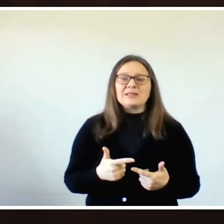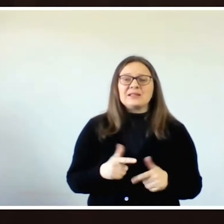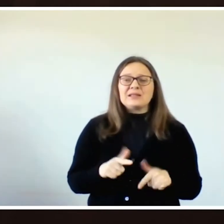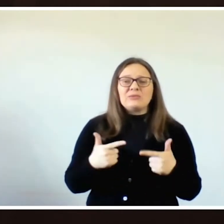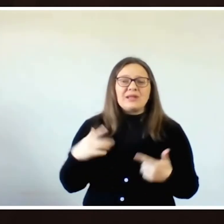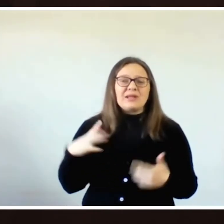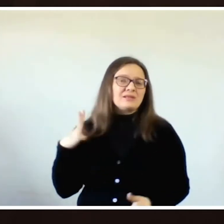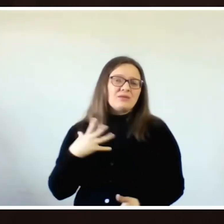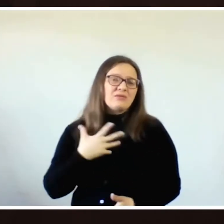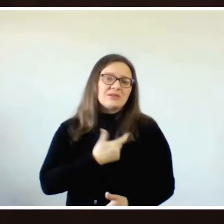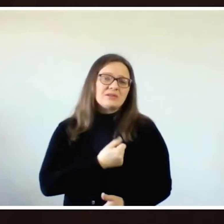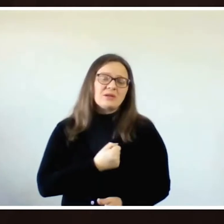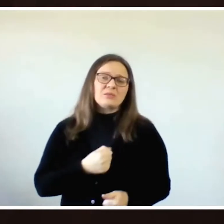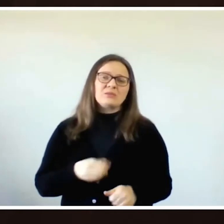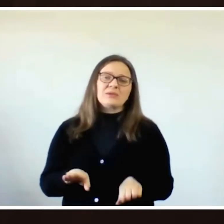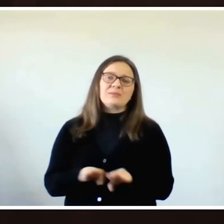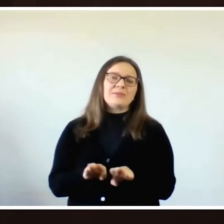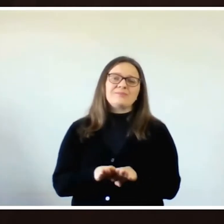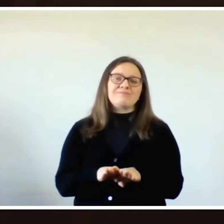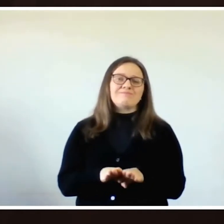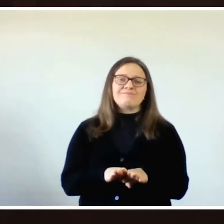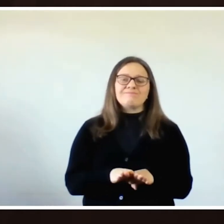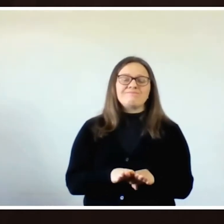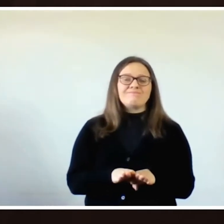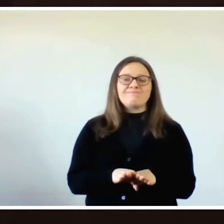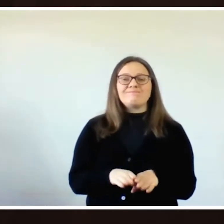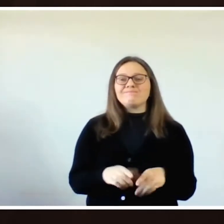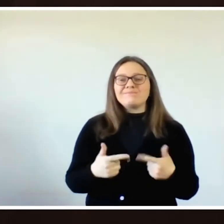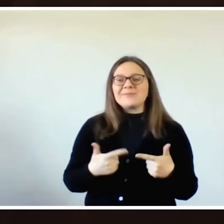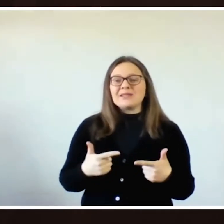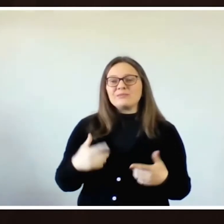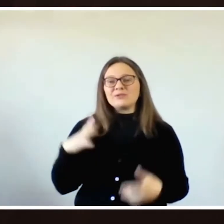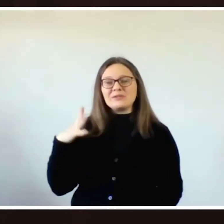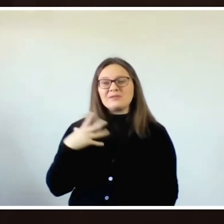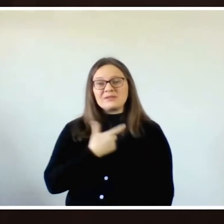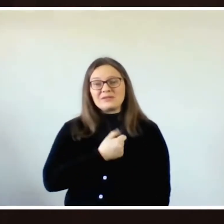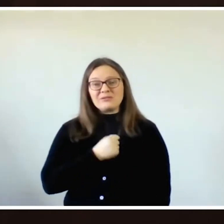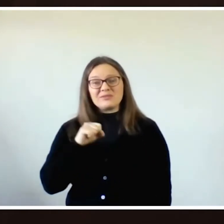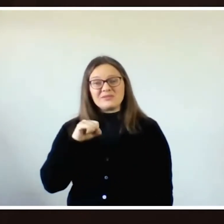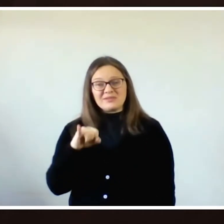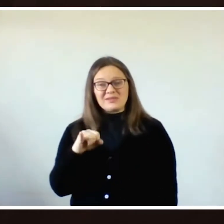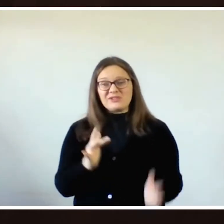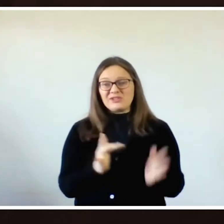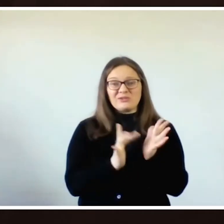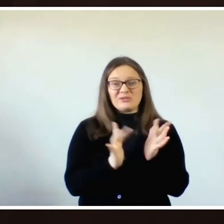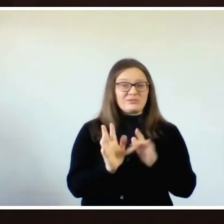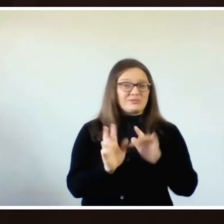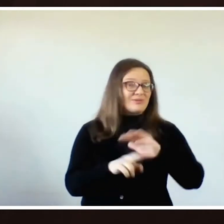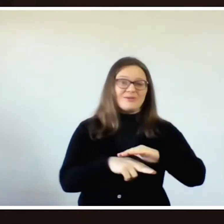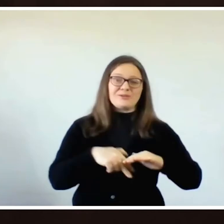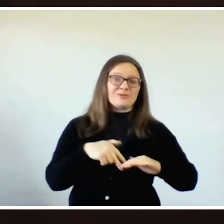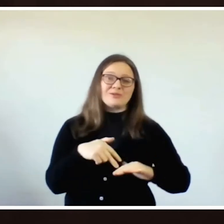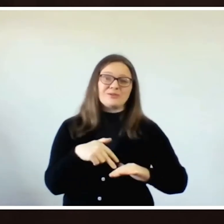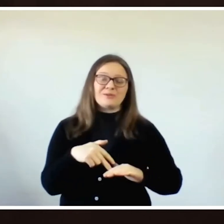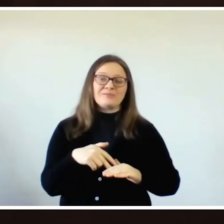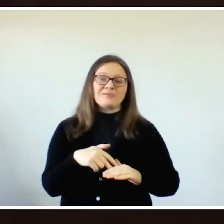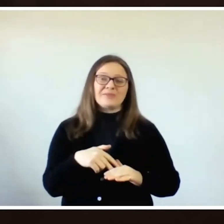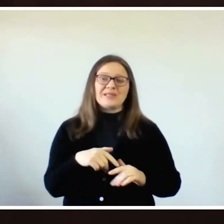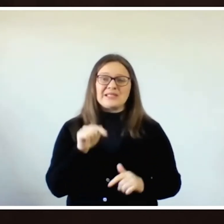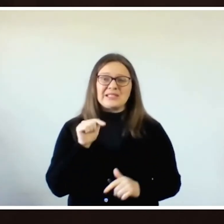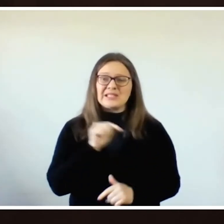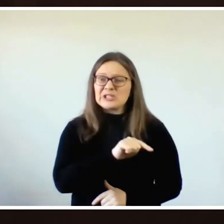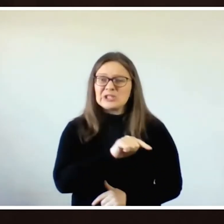então, pereceram. Acabou. Irmãos, é tudo mentira de Satanás. Tudo mentira de Satanás.